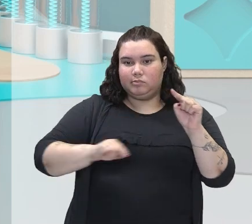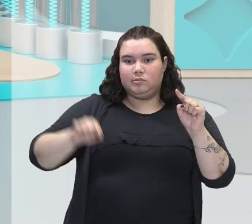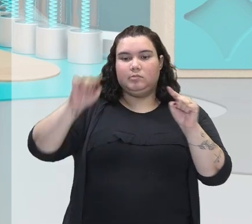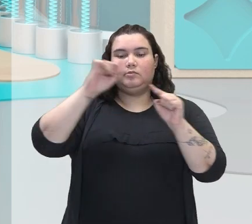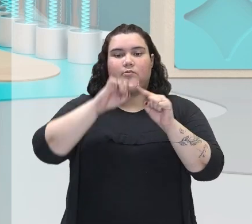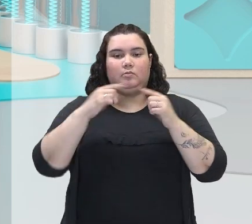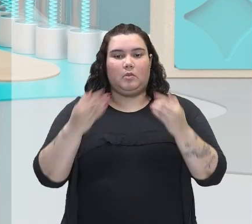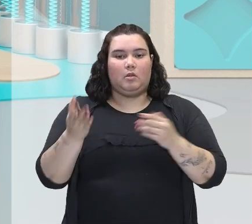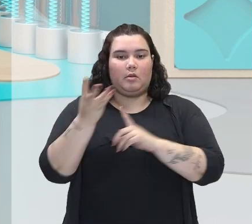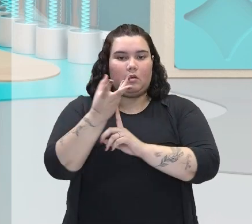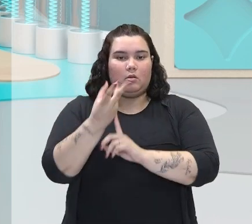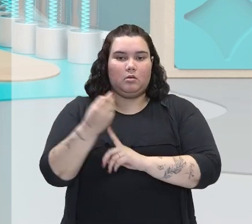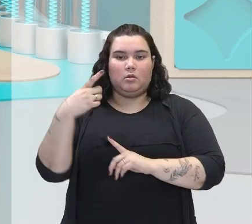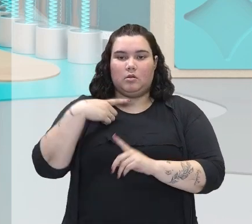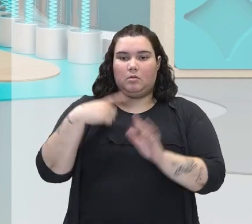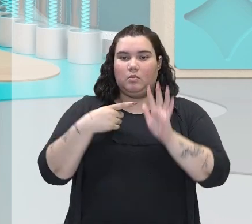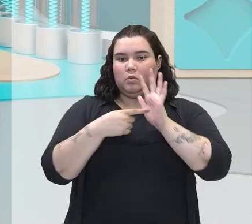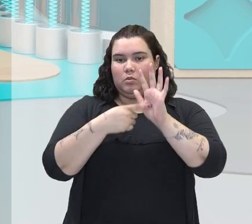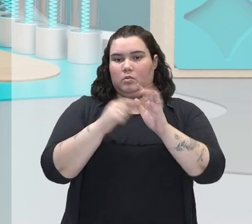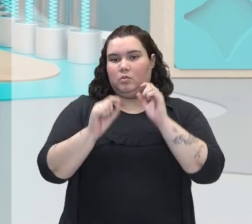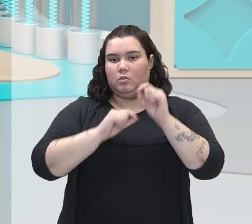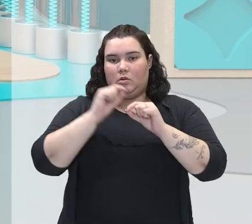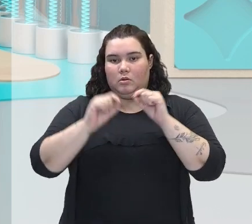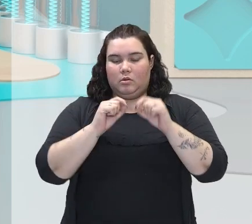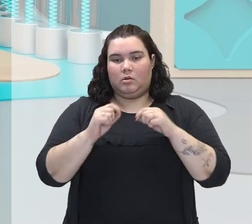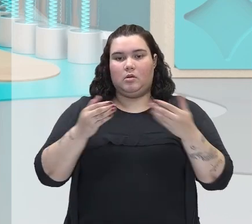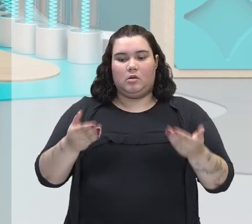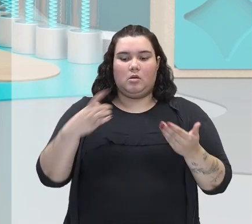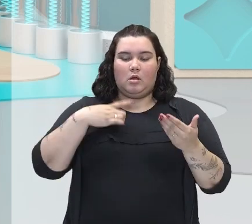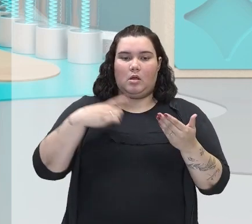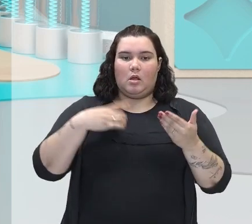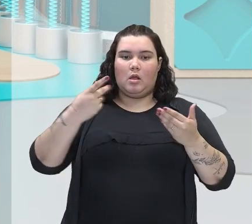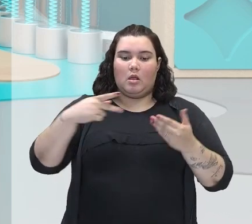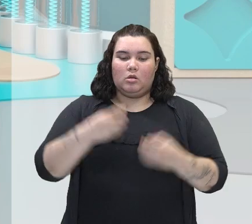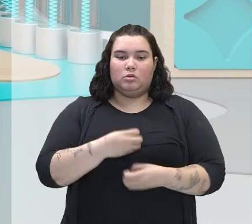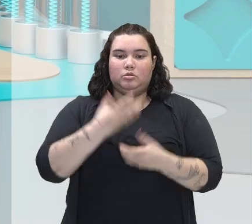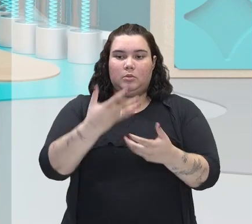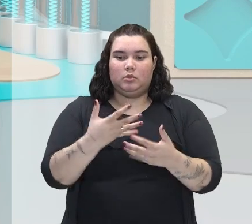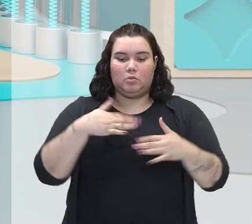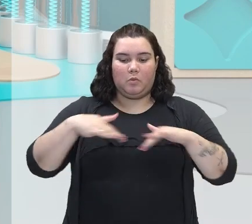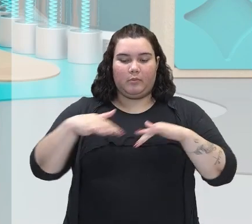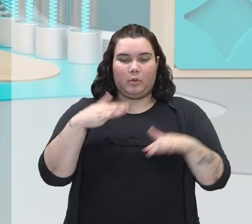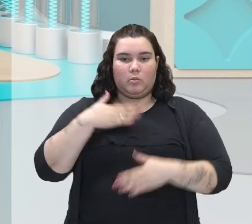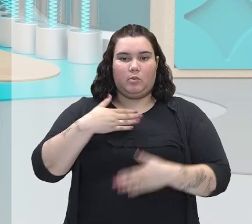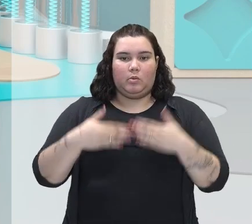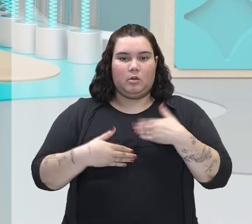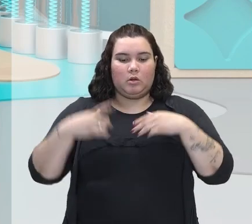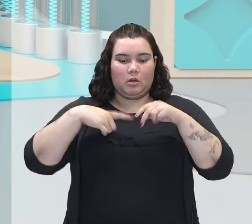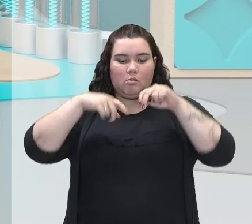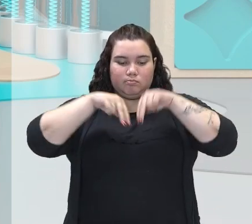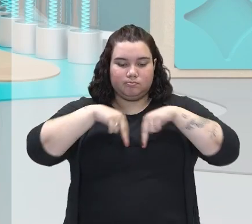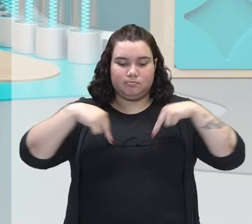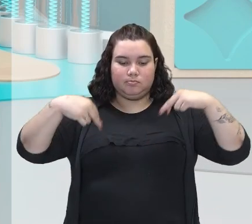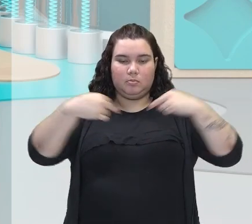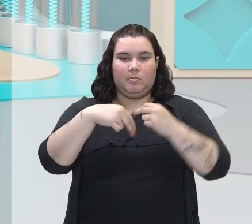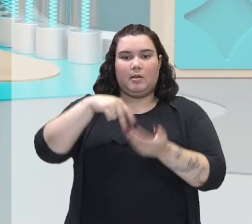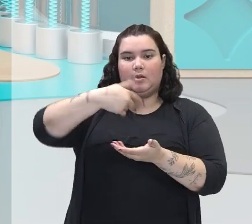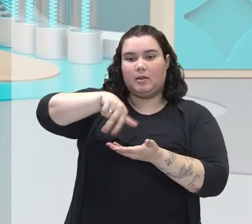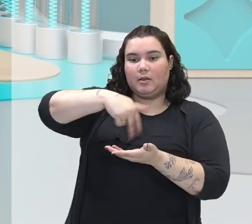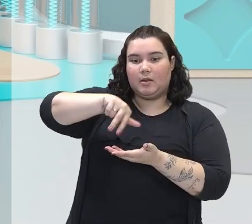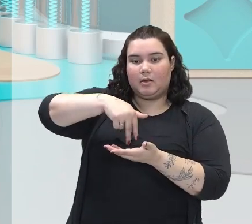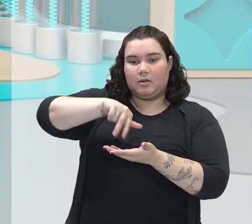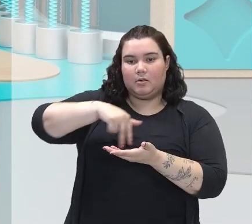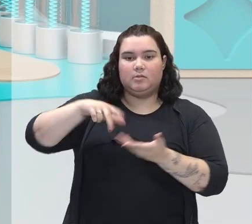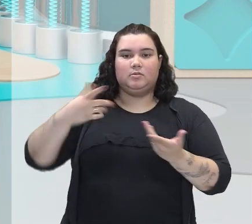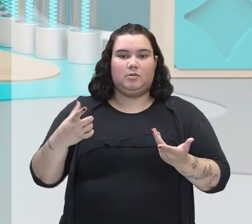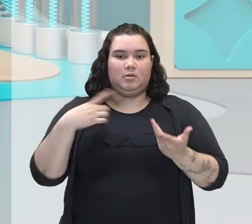dessas artes, eles apontam que existia aí uma manifestação corporal, que eles estavam ali de forma circular, celebrando, né, passando